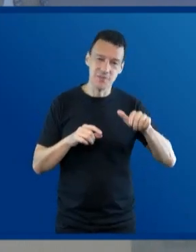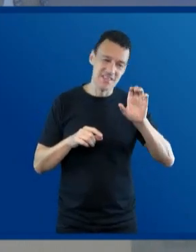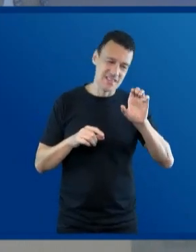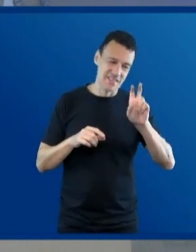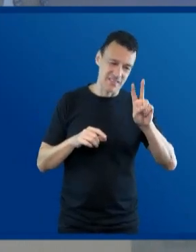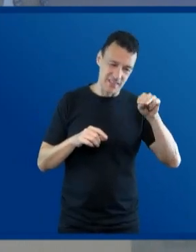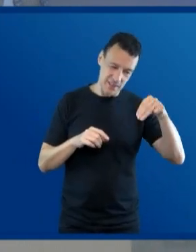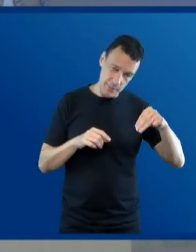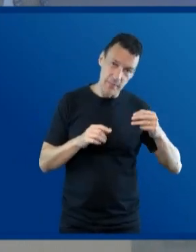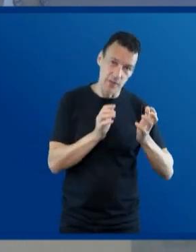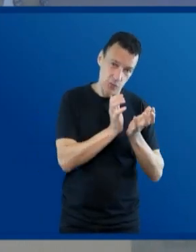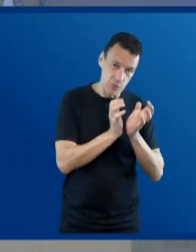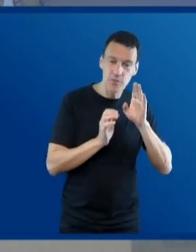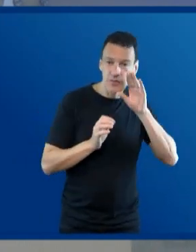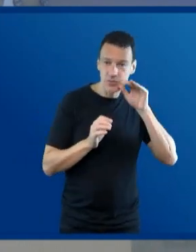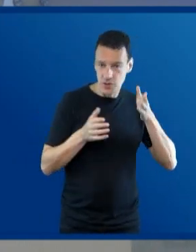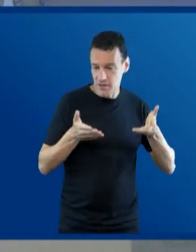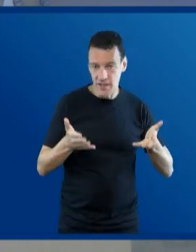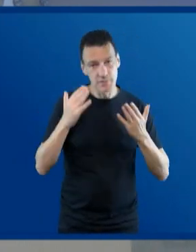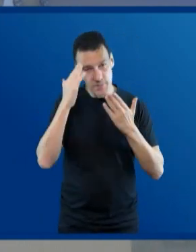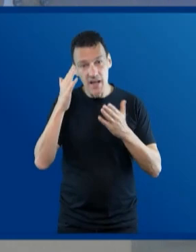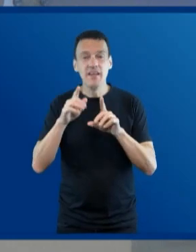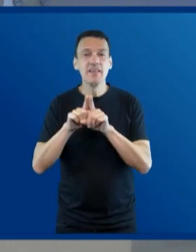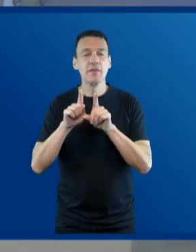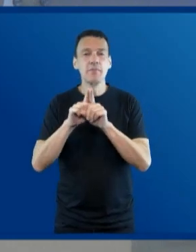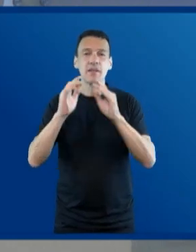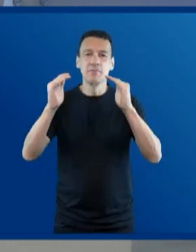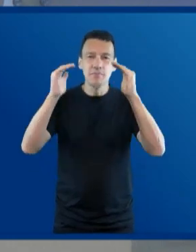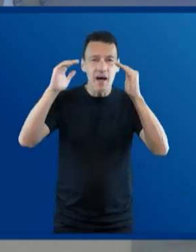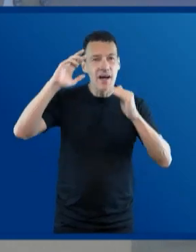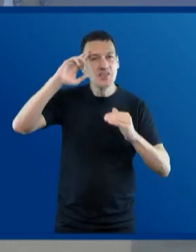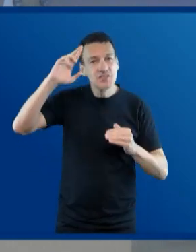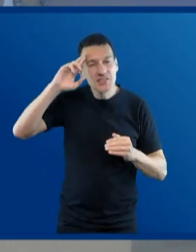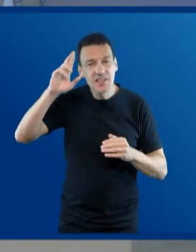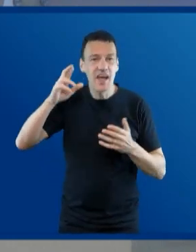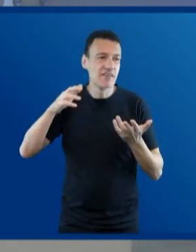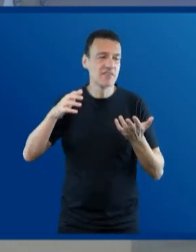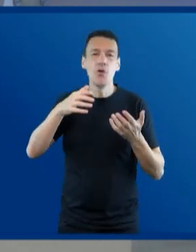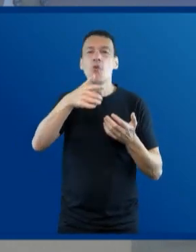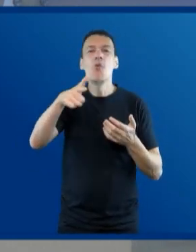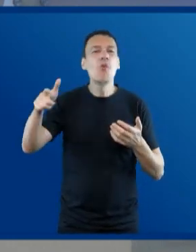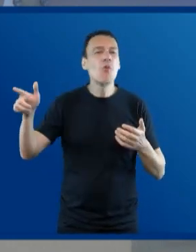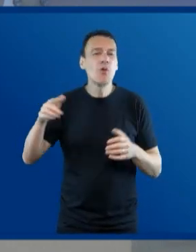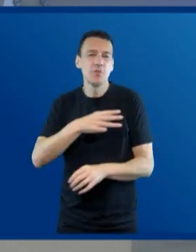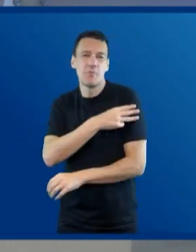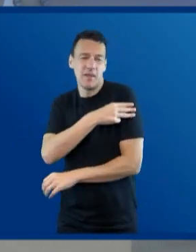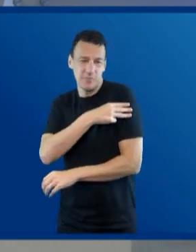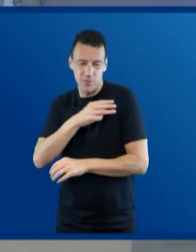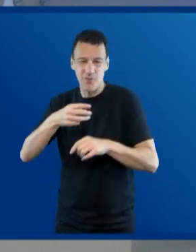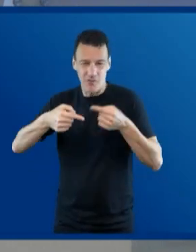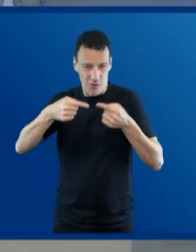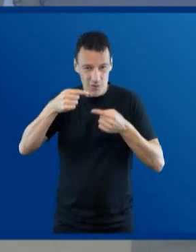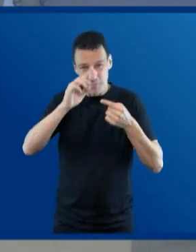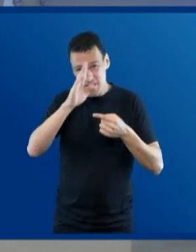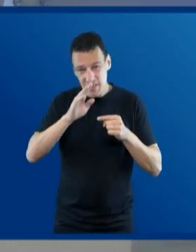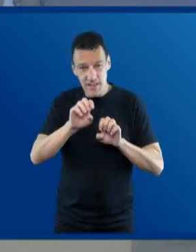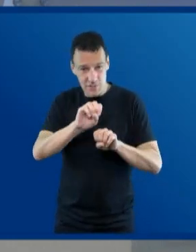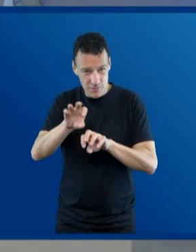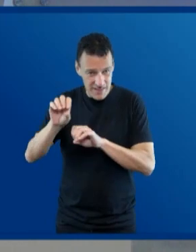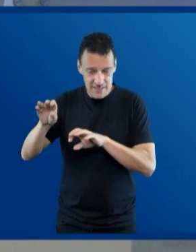agradeço a todas as autoridades aqui presentes, os demais membros do Fórum Brasileiro de Educação, que